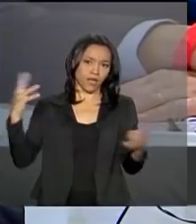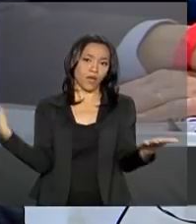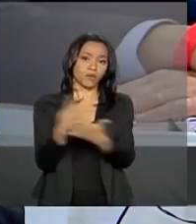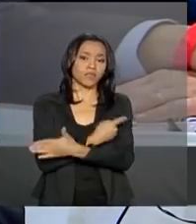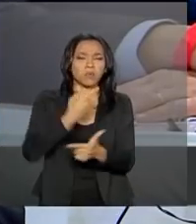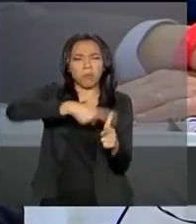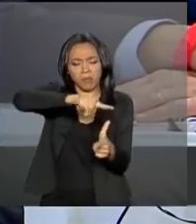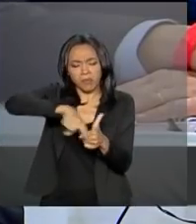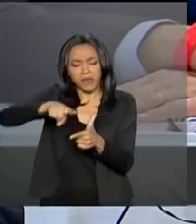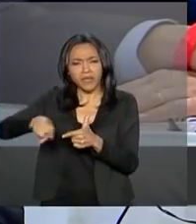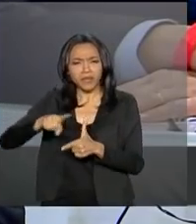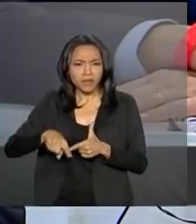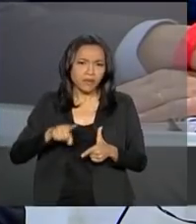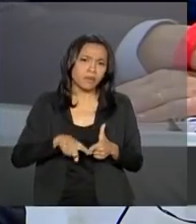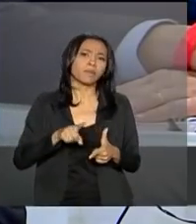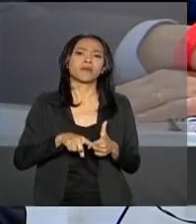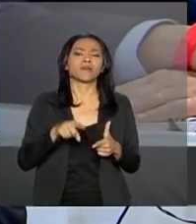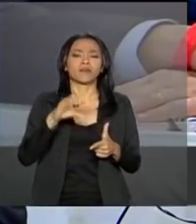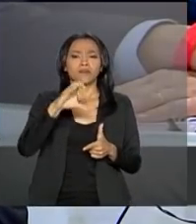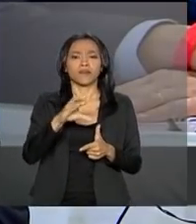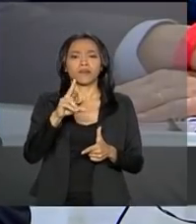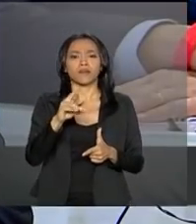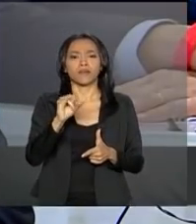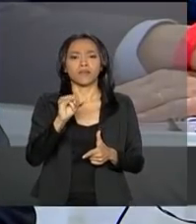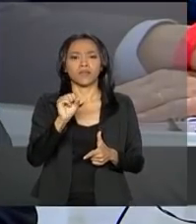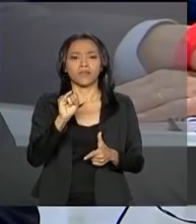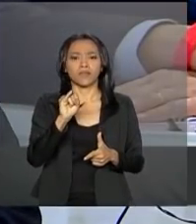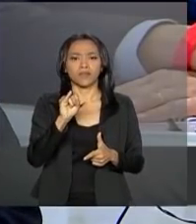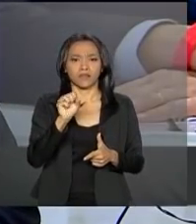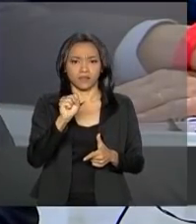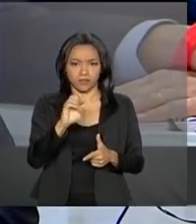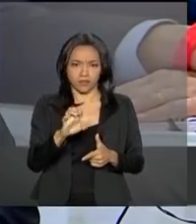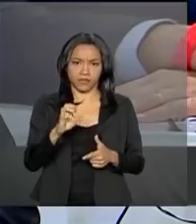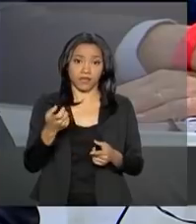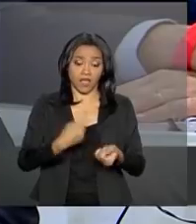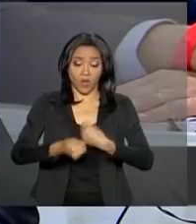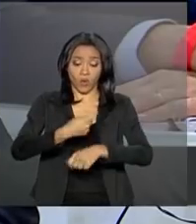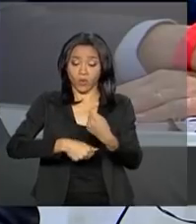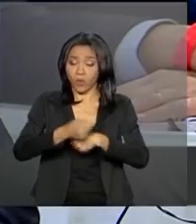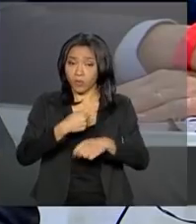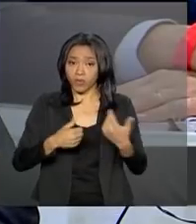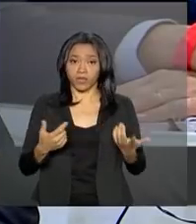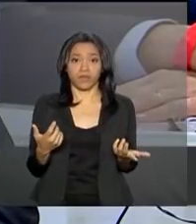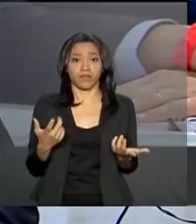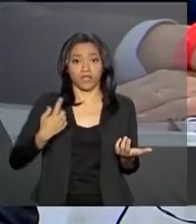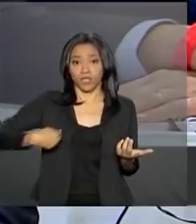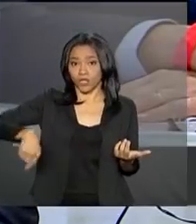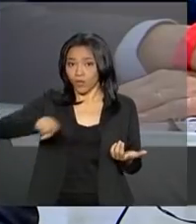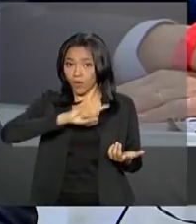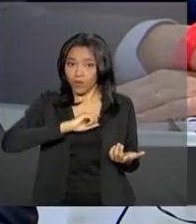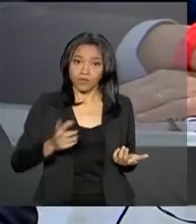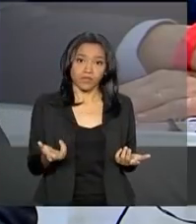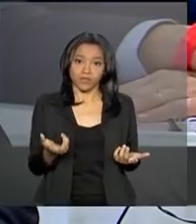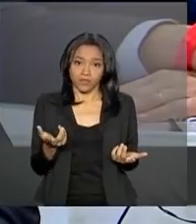que teria êxito os técnicos e à qual nenhum de nós permaneceria